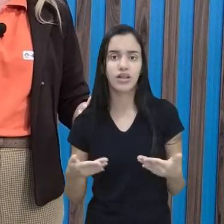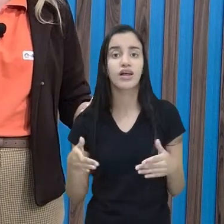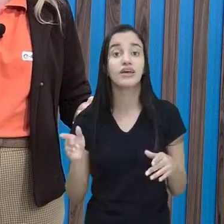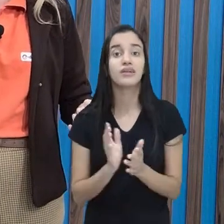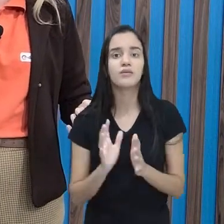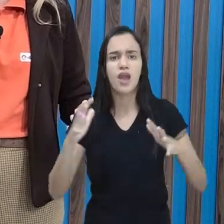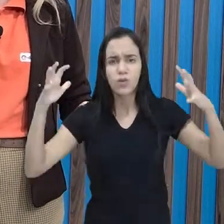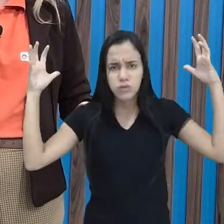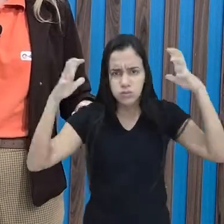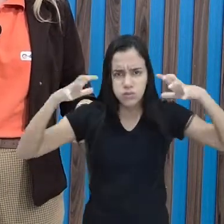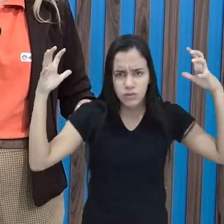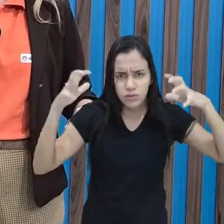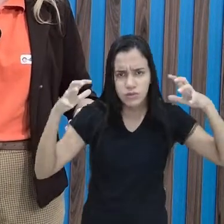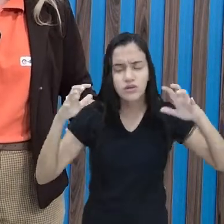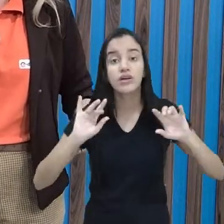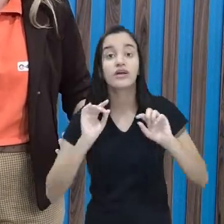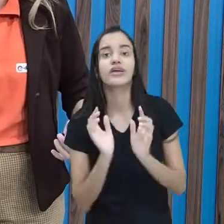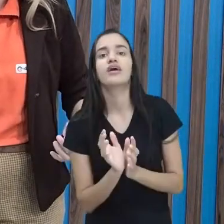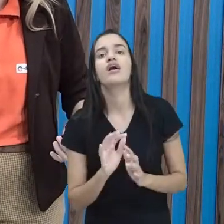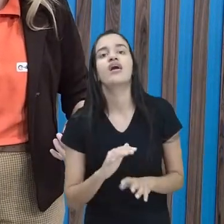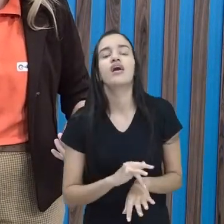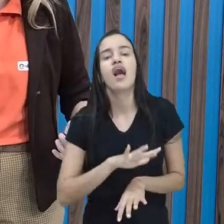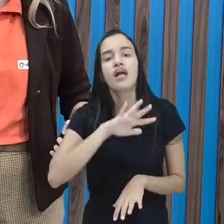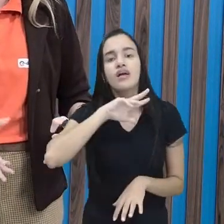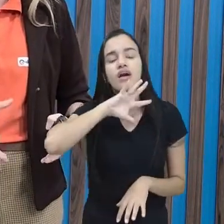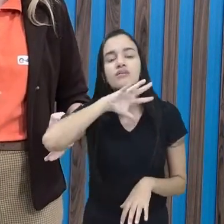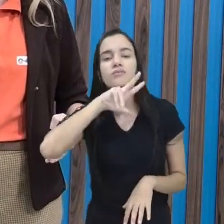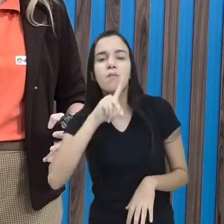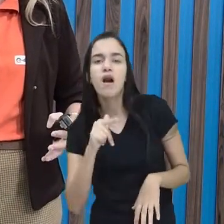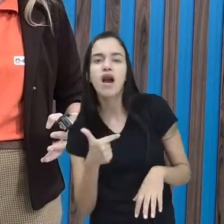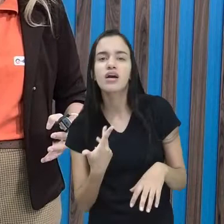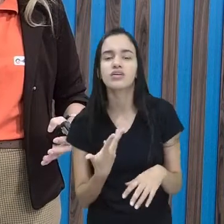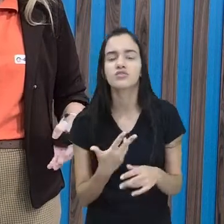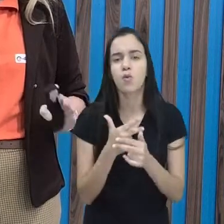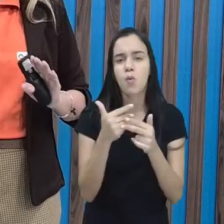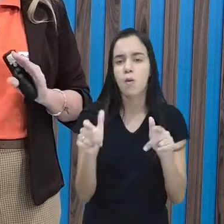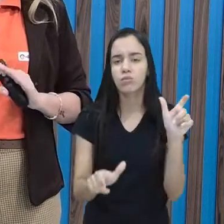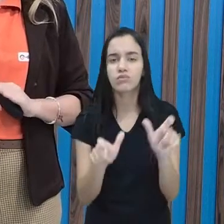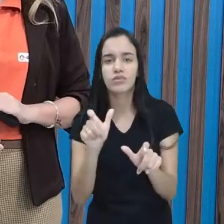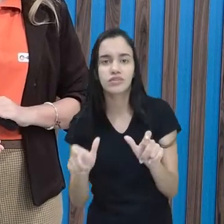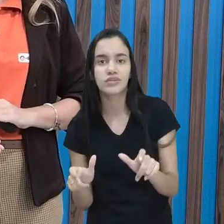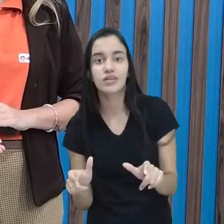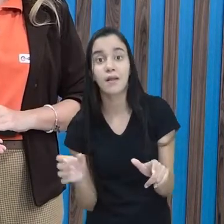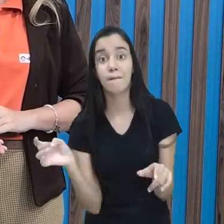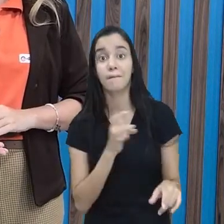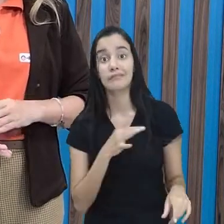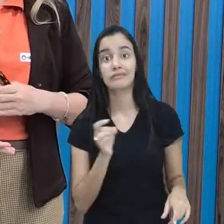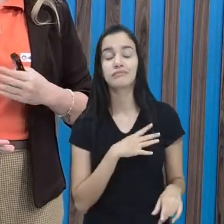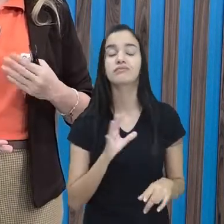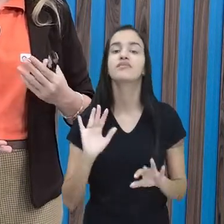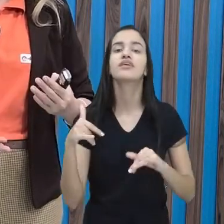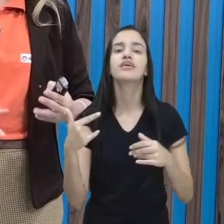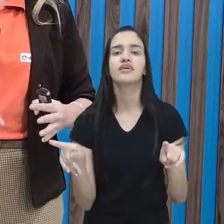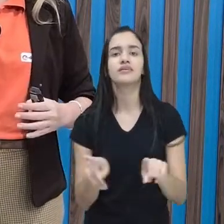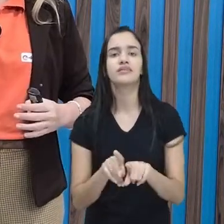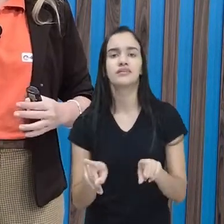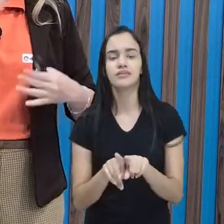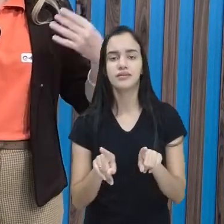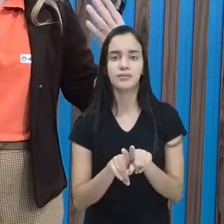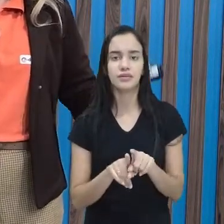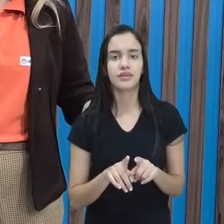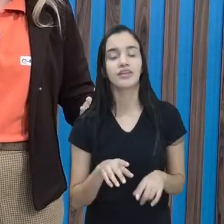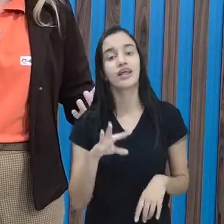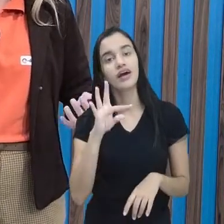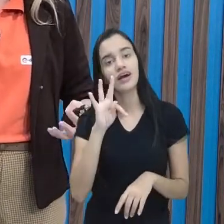de assombração, seres assustadores, não é assim? E nas tirinhas também